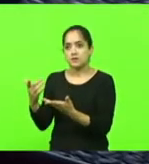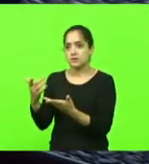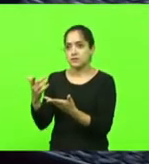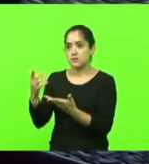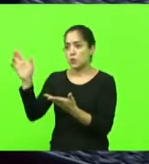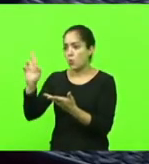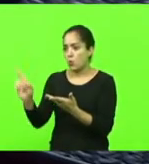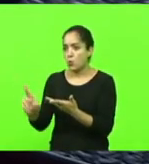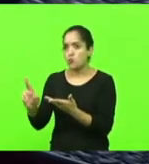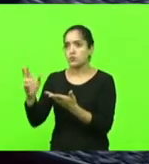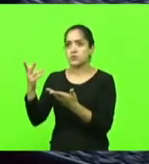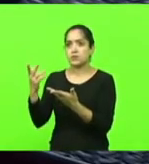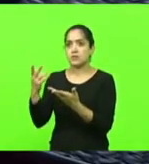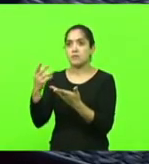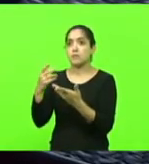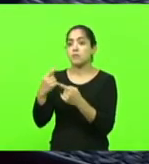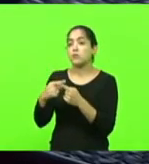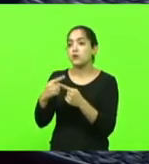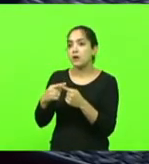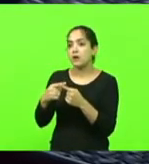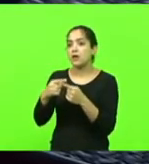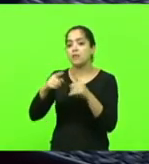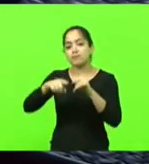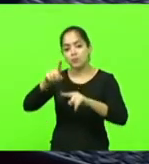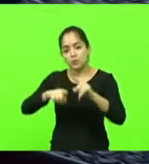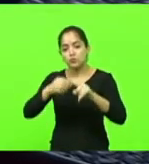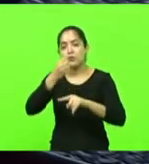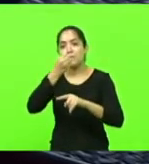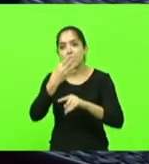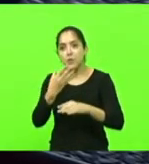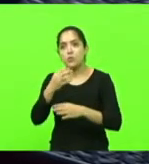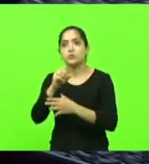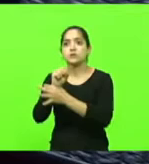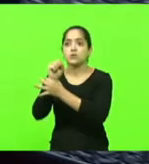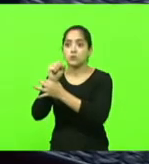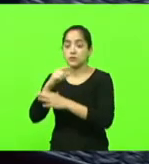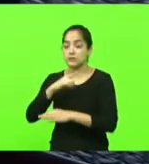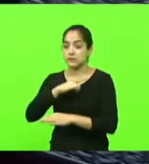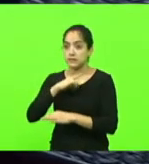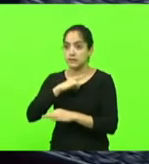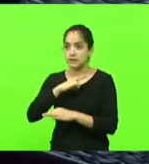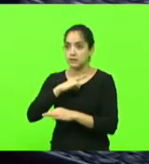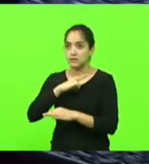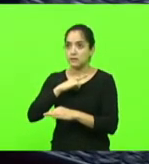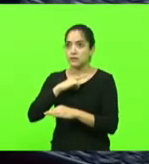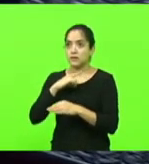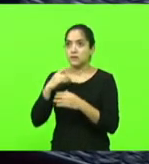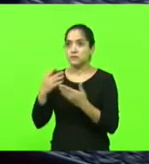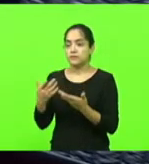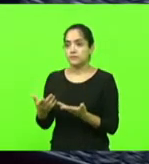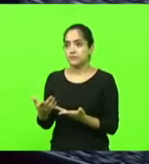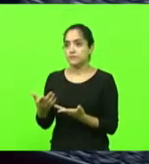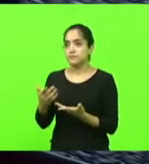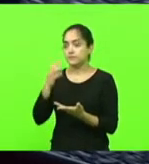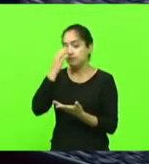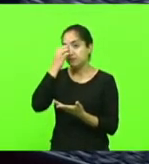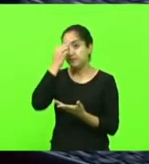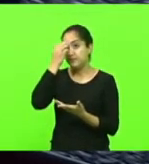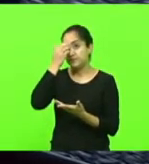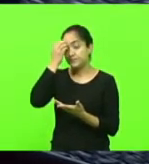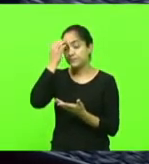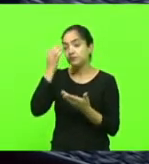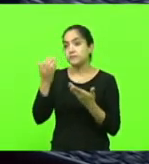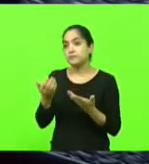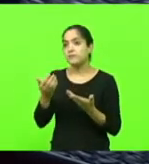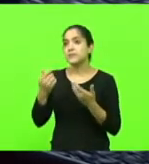quê? Porque o nosso produto é bom e é seguro. Isso ninguém discute, ninguém está querendo tirar a segurança do nosso produto, muito menos do queijo. Mas o queijo, ele